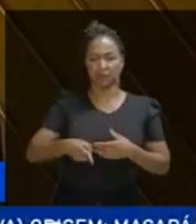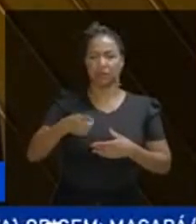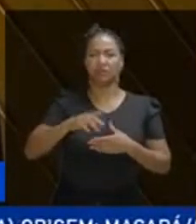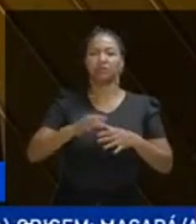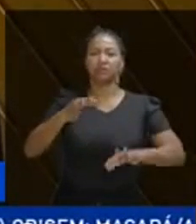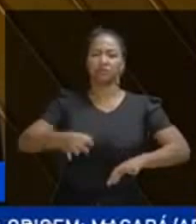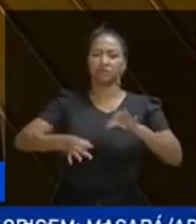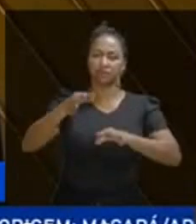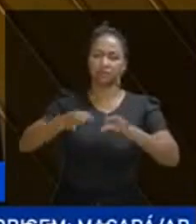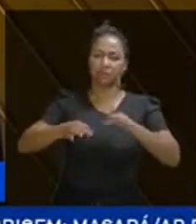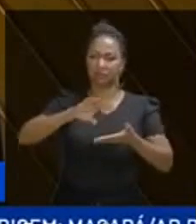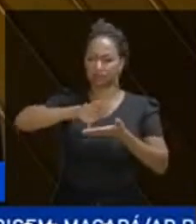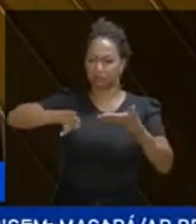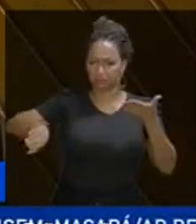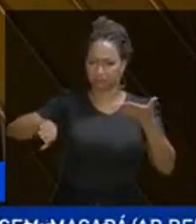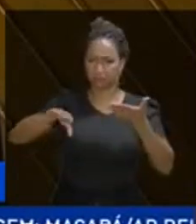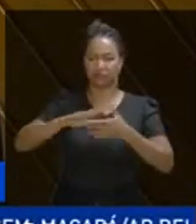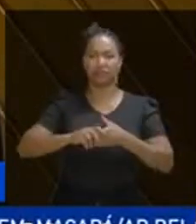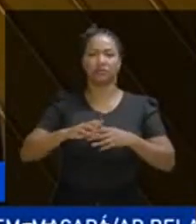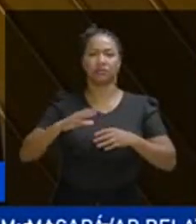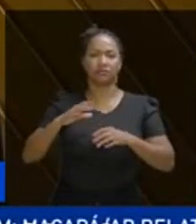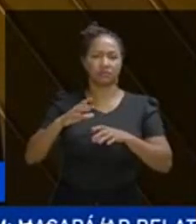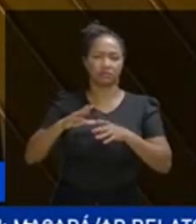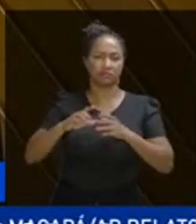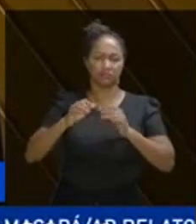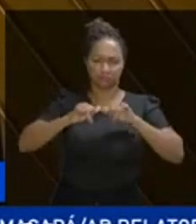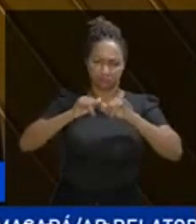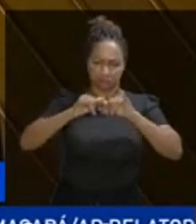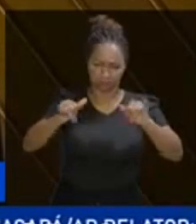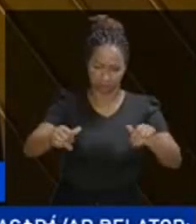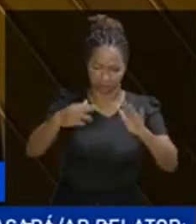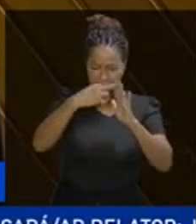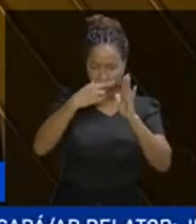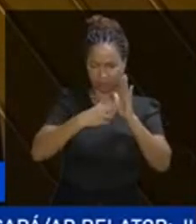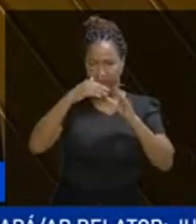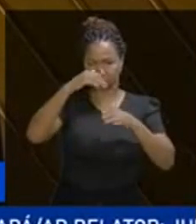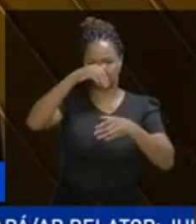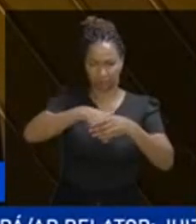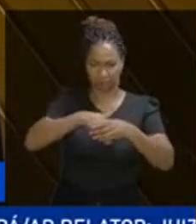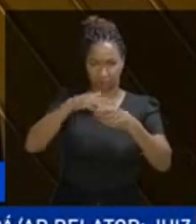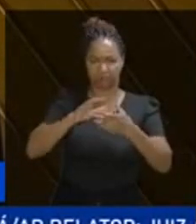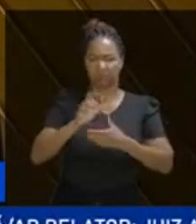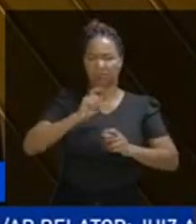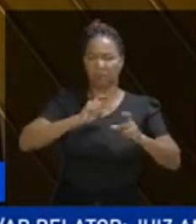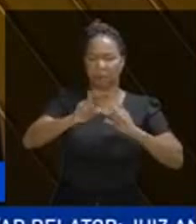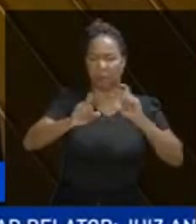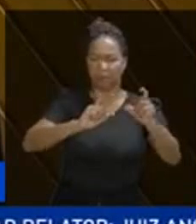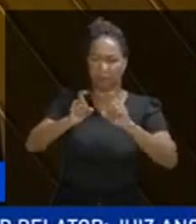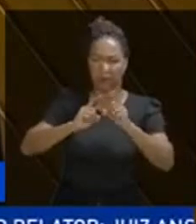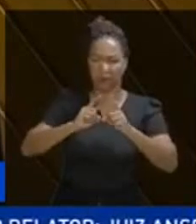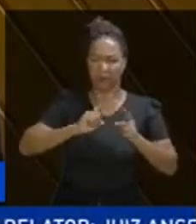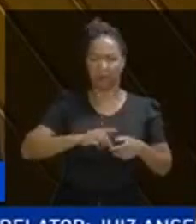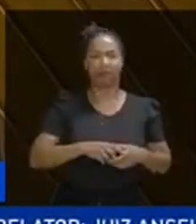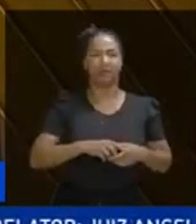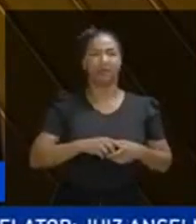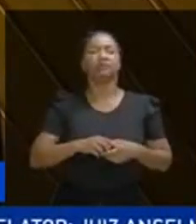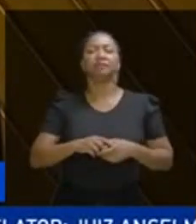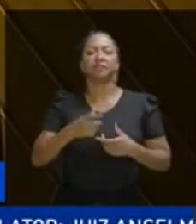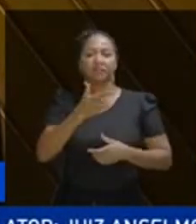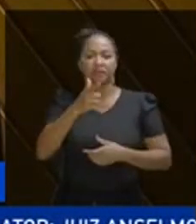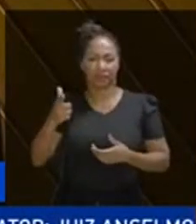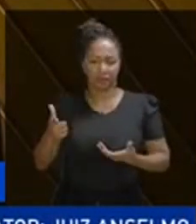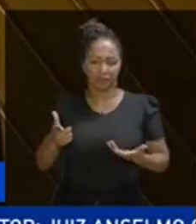de remoção de conteúdo devem ser restritas a violações às normas eleitorais ou ofensas a direitos.